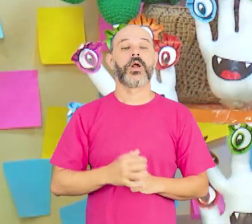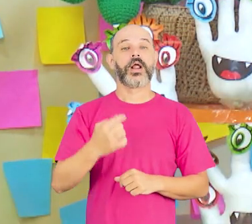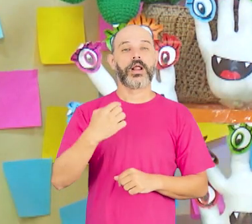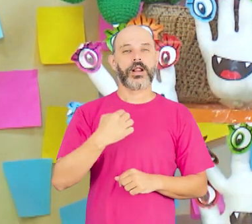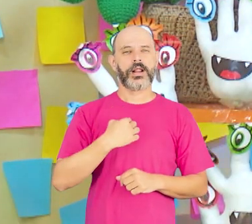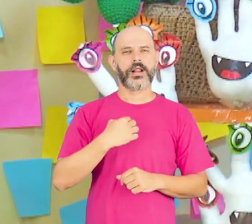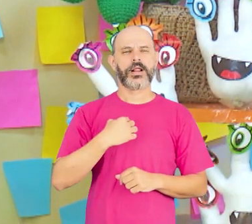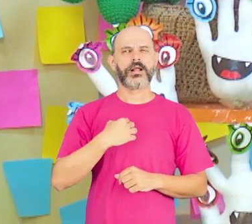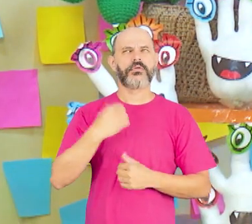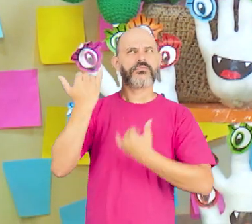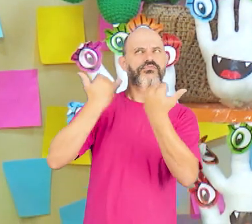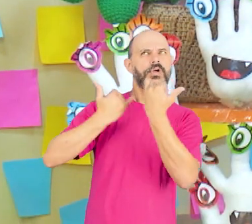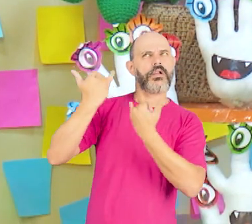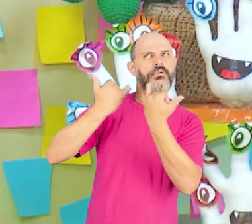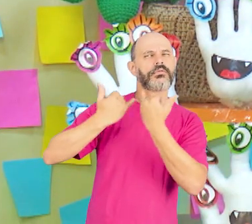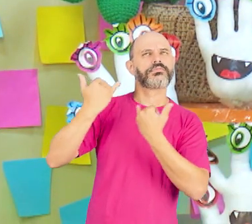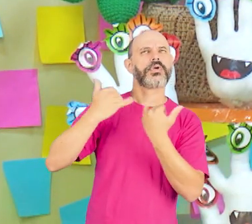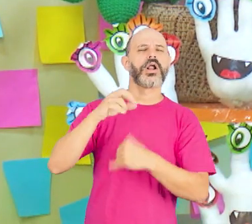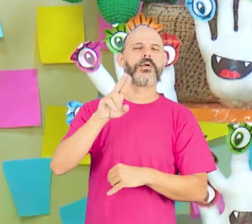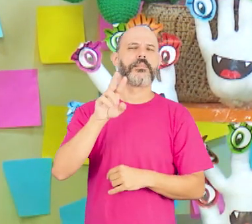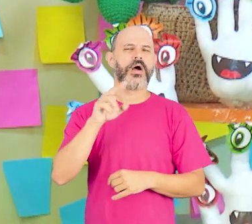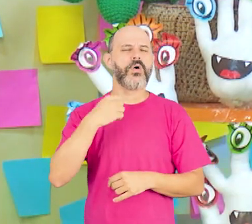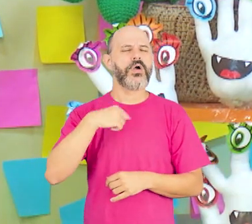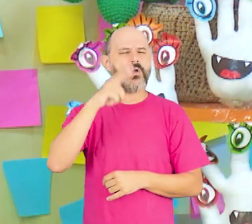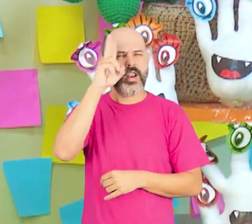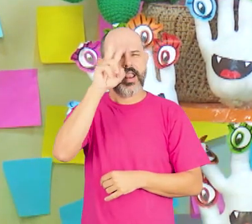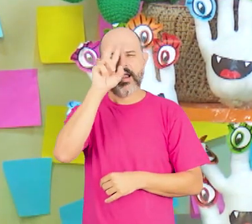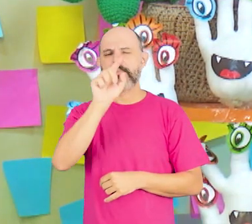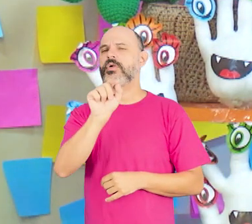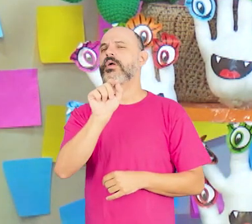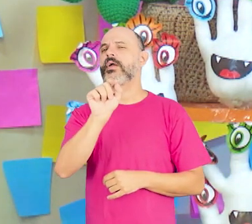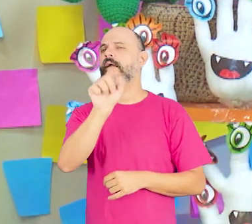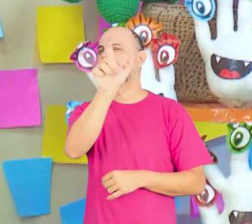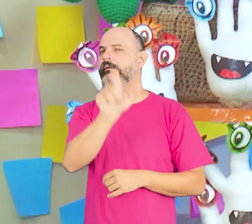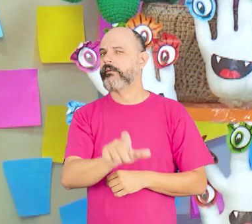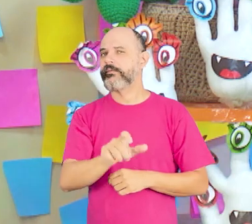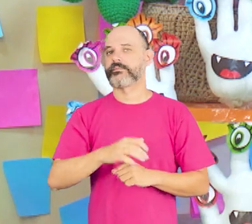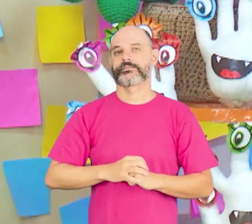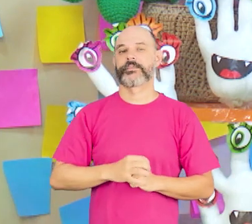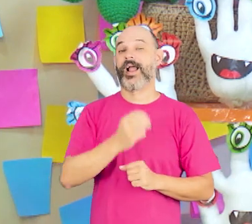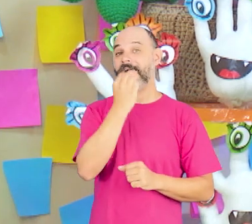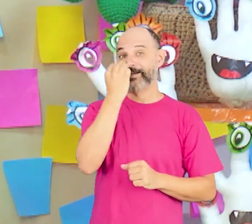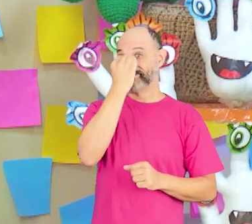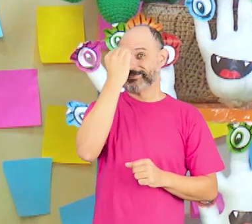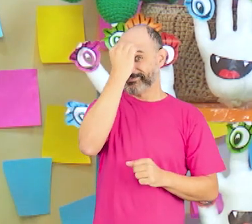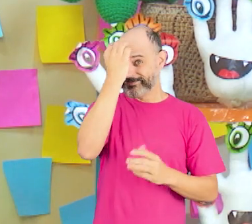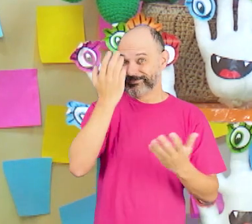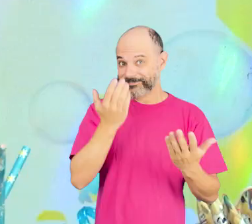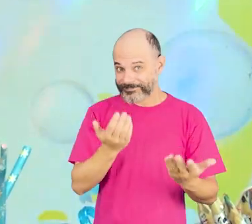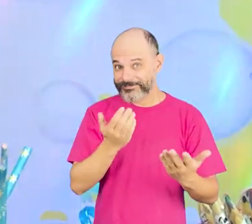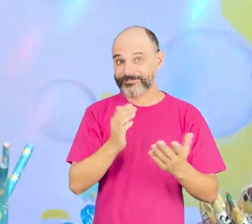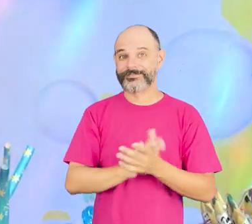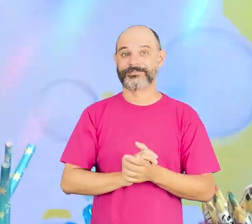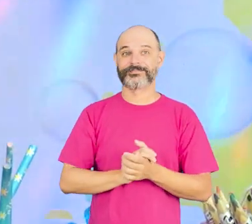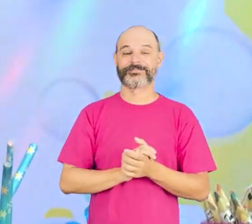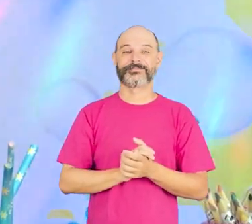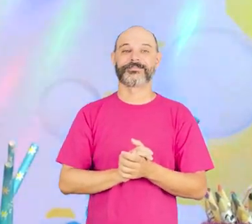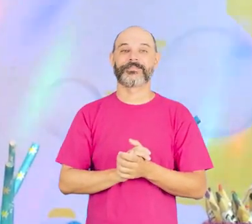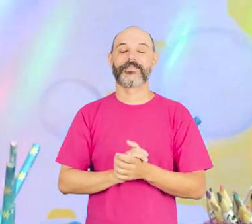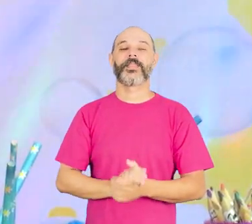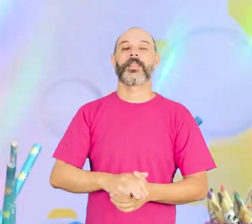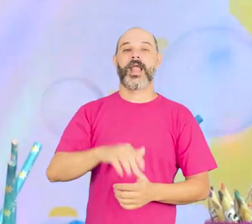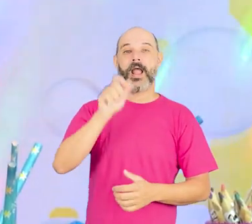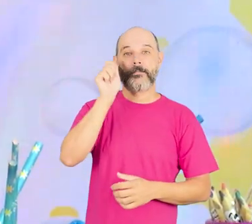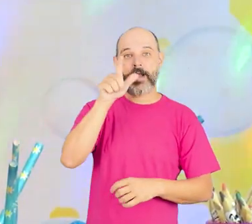Quando eu ouço falar em irmãos, sabe de quem eu lembro? Das nossas amiguinhas madalenas. A Mari,